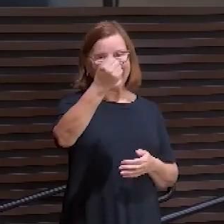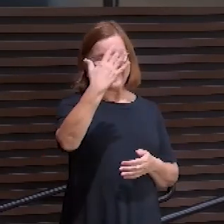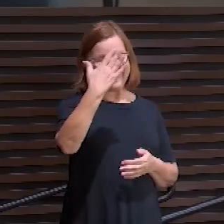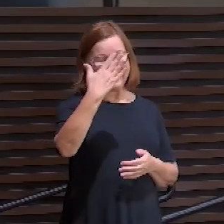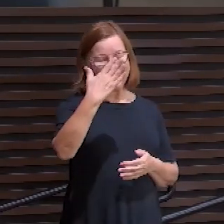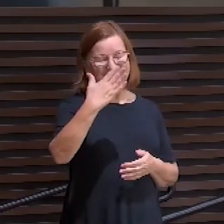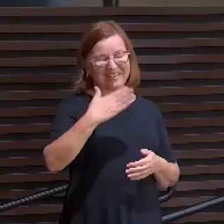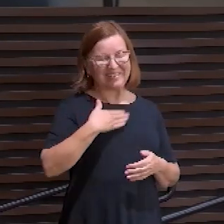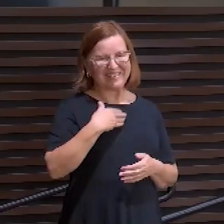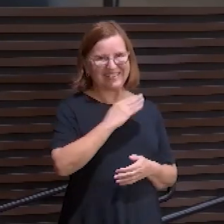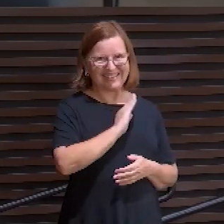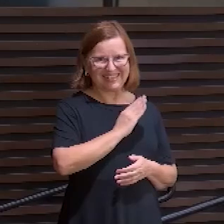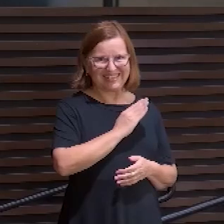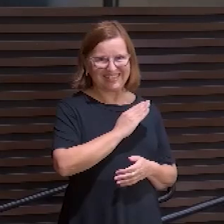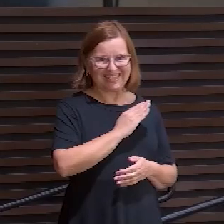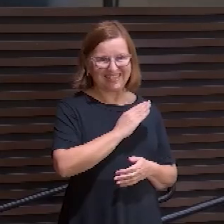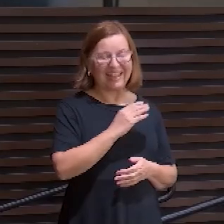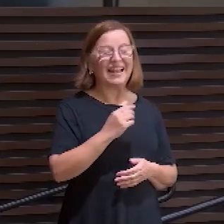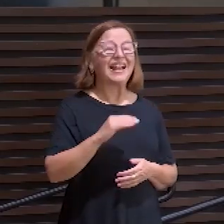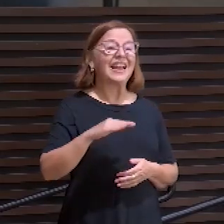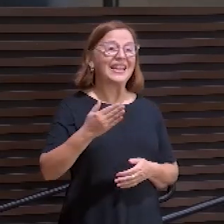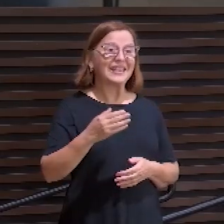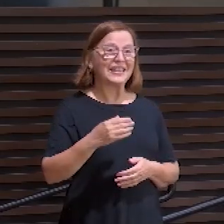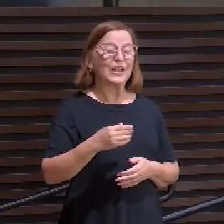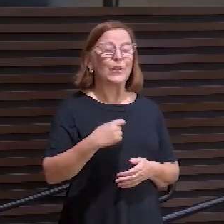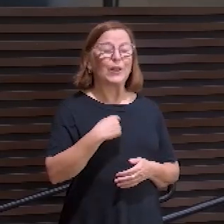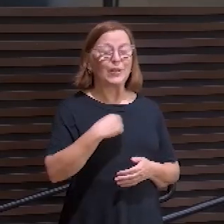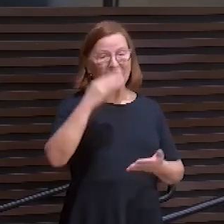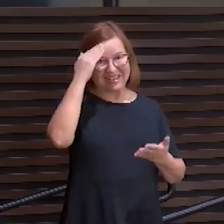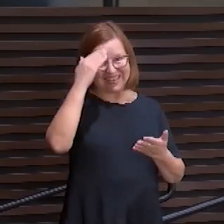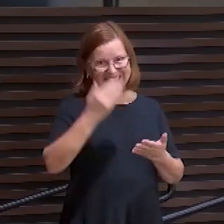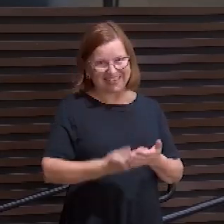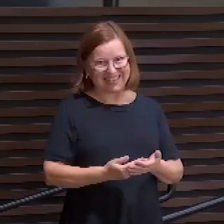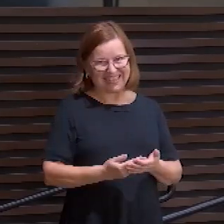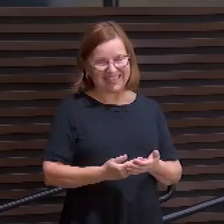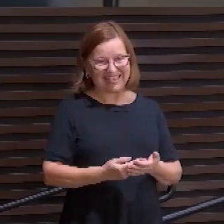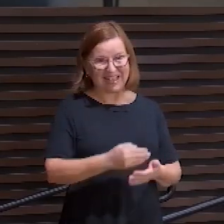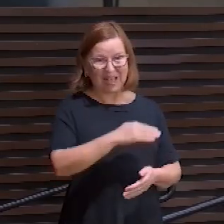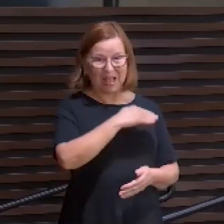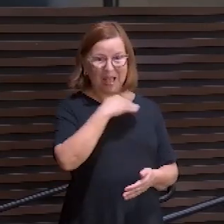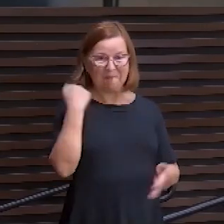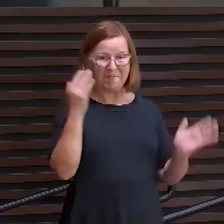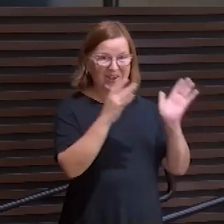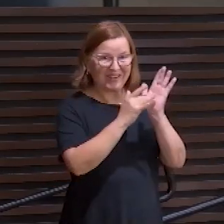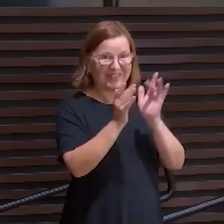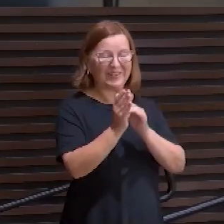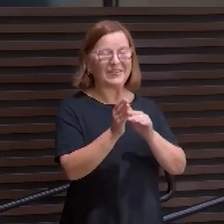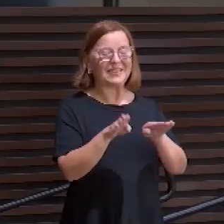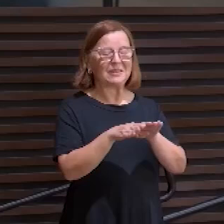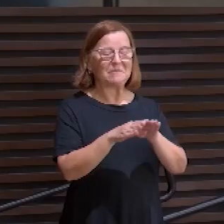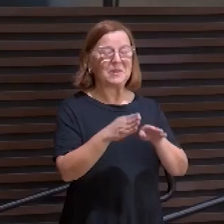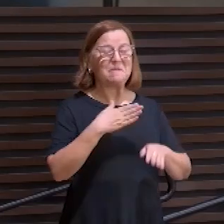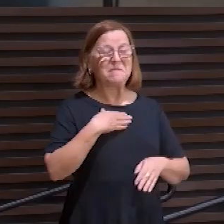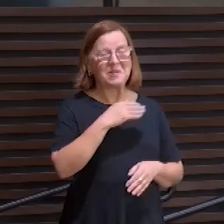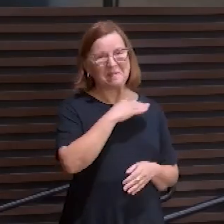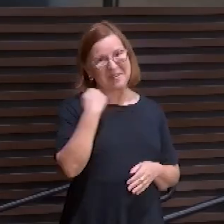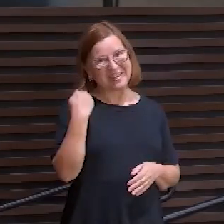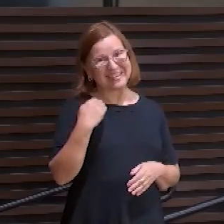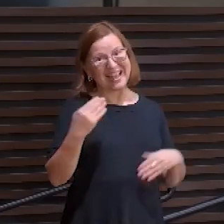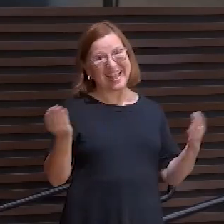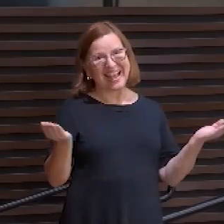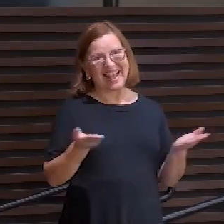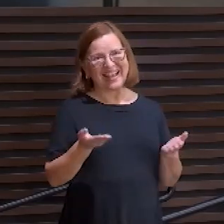coração. E eu pude crer que a morte de Jesus foi a minha morte. E hoje